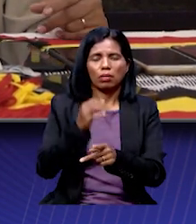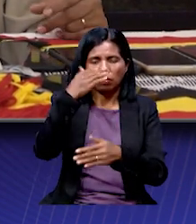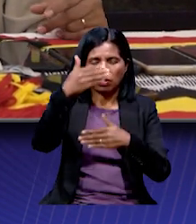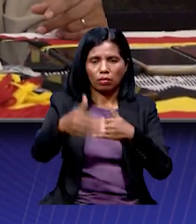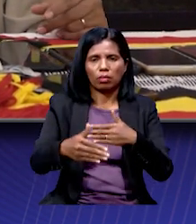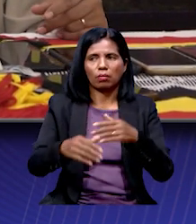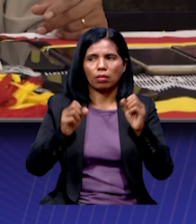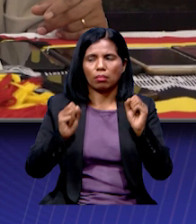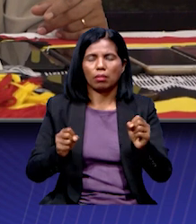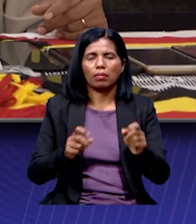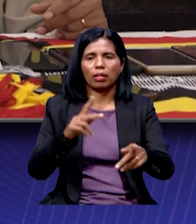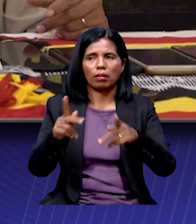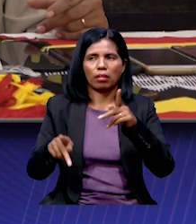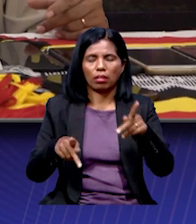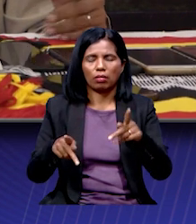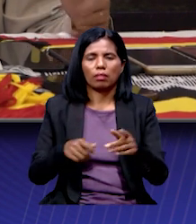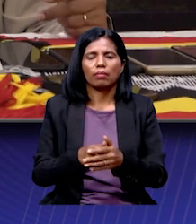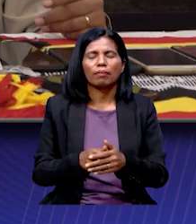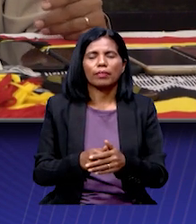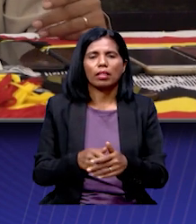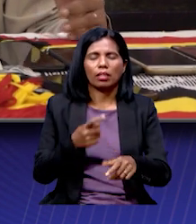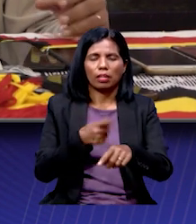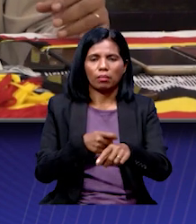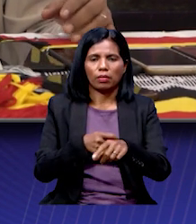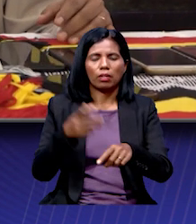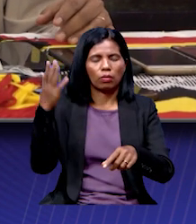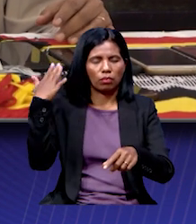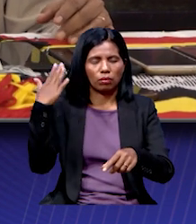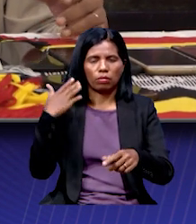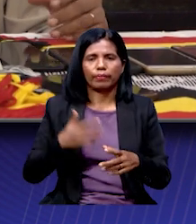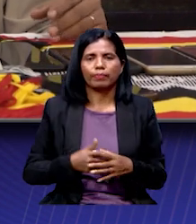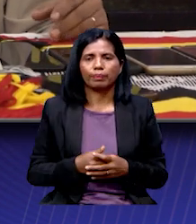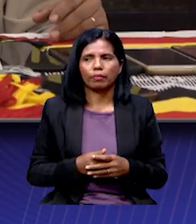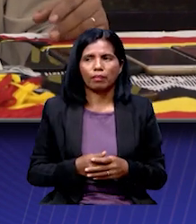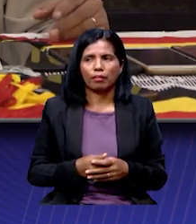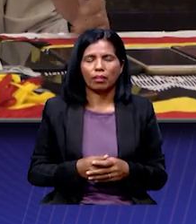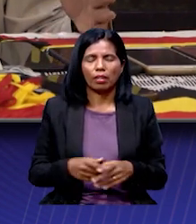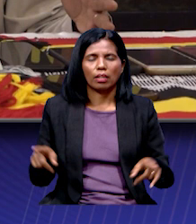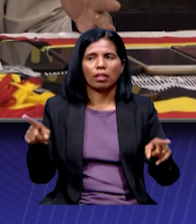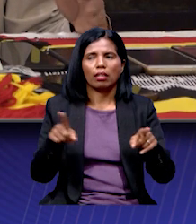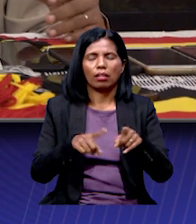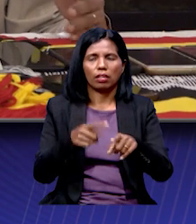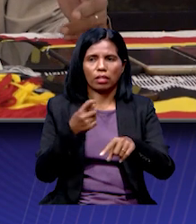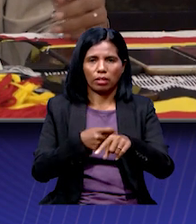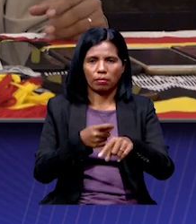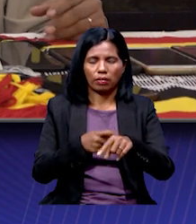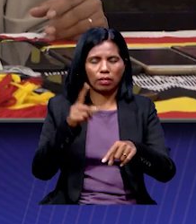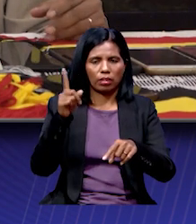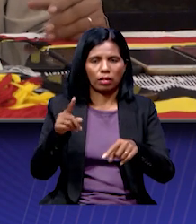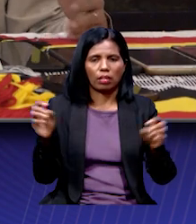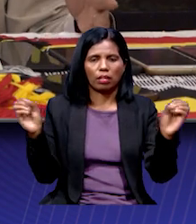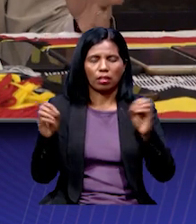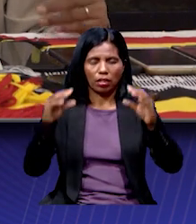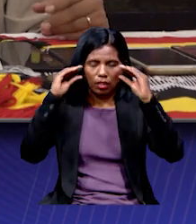liu, pessoal e ataca ali a situação ser no passado nele. Nessa situação ainda, ele